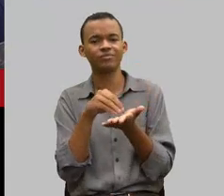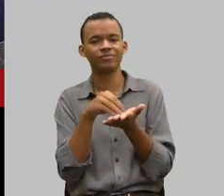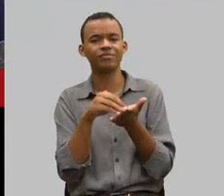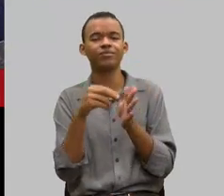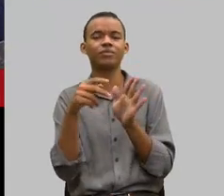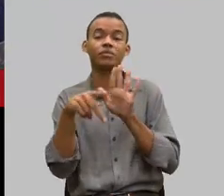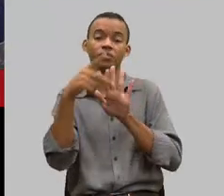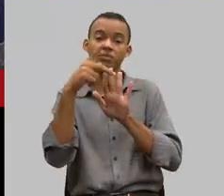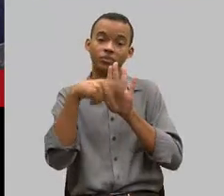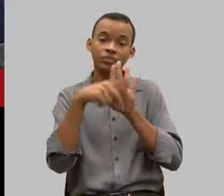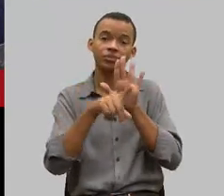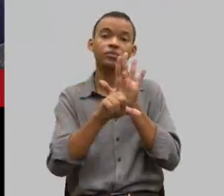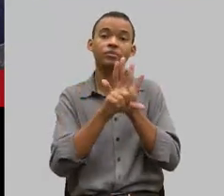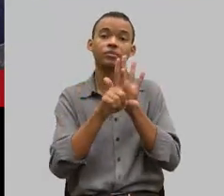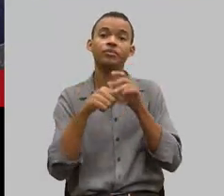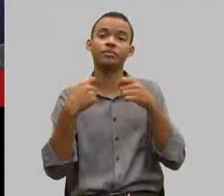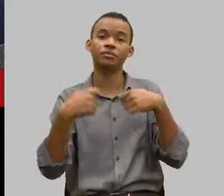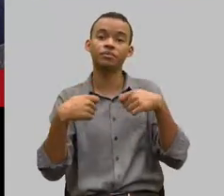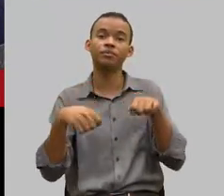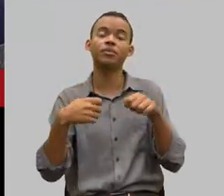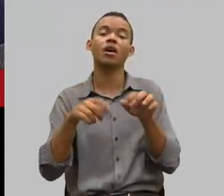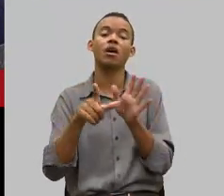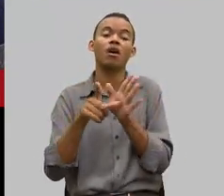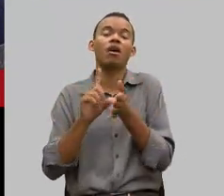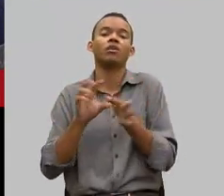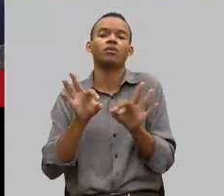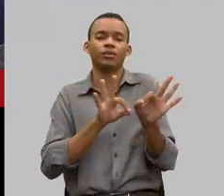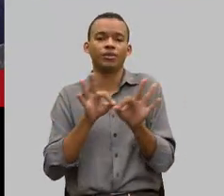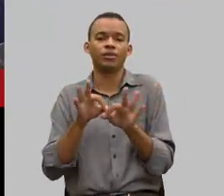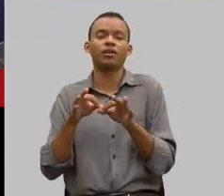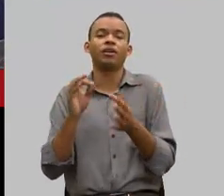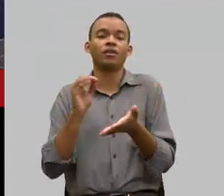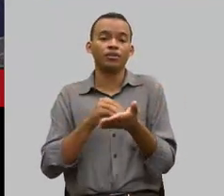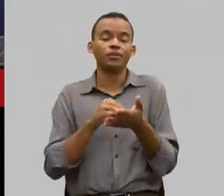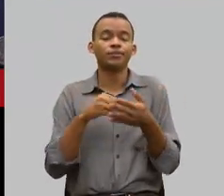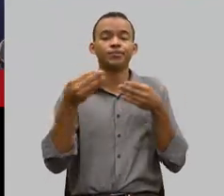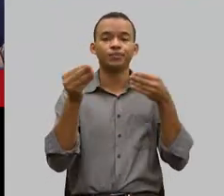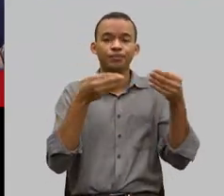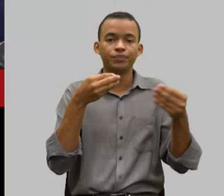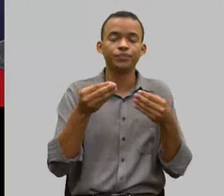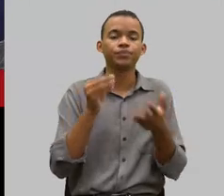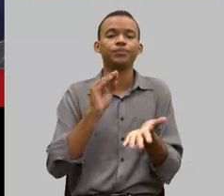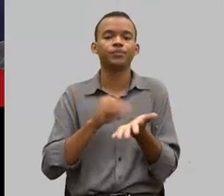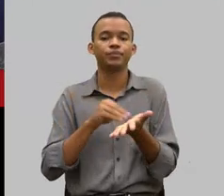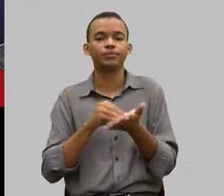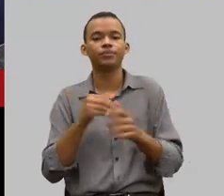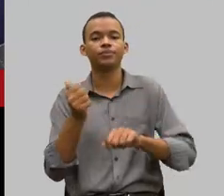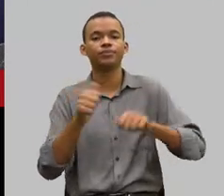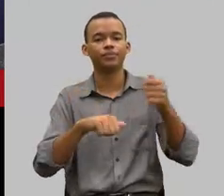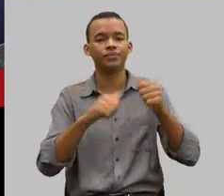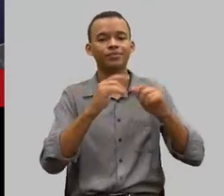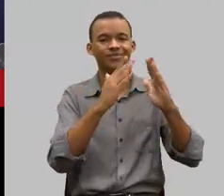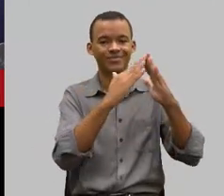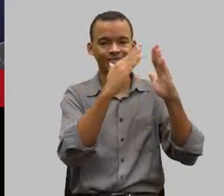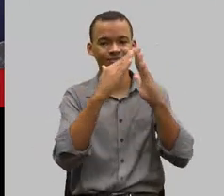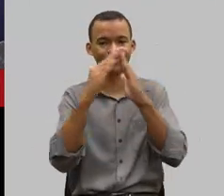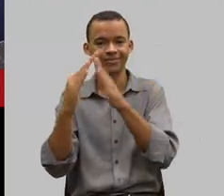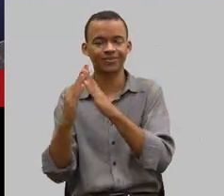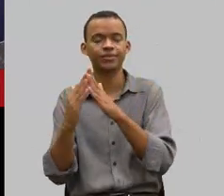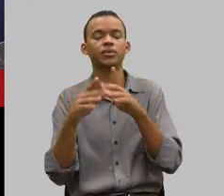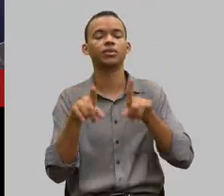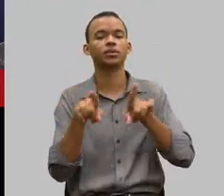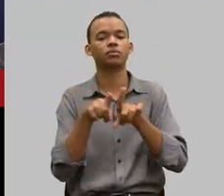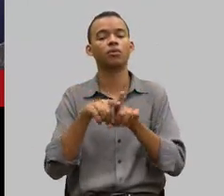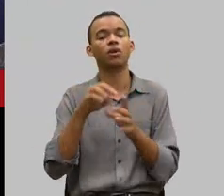ser sanadas antes quais são ausência de Transparência ausência de avaliação de imóveis ausência dos estudos